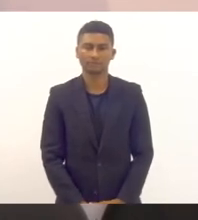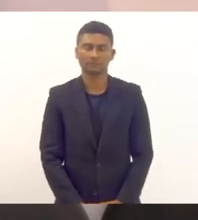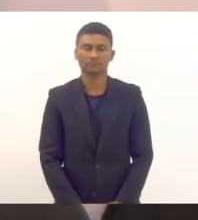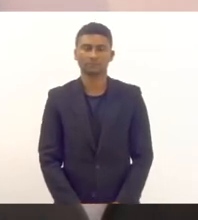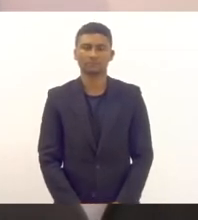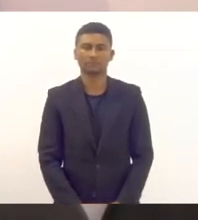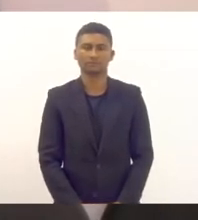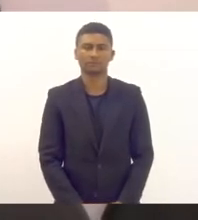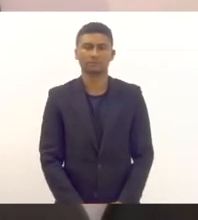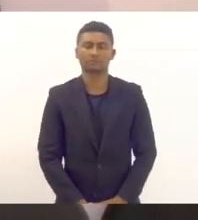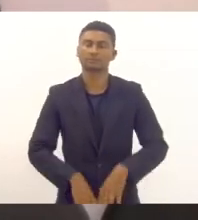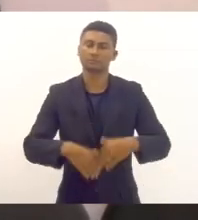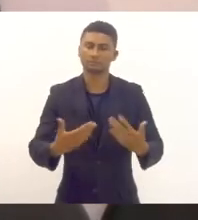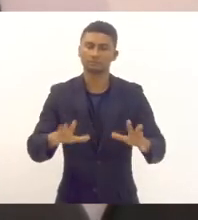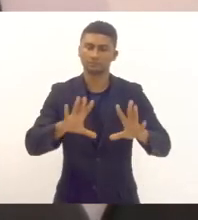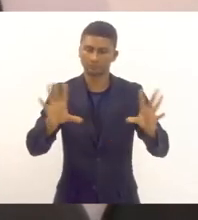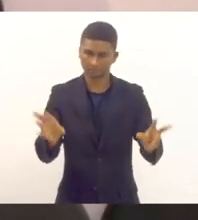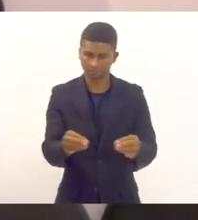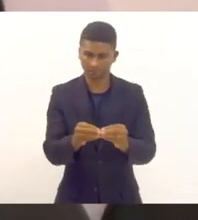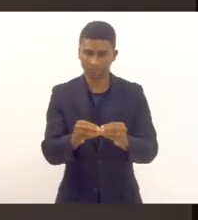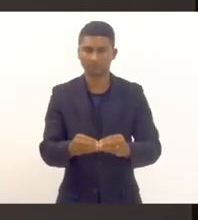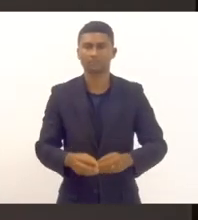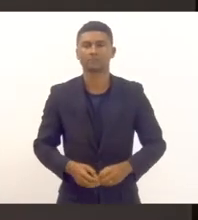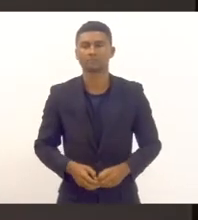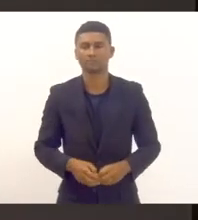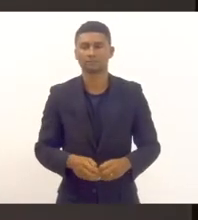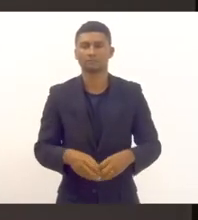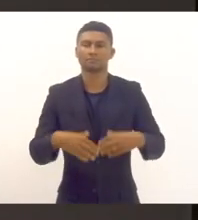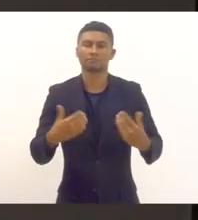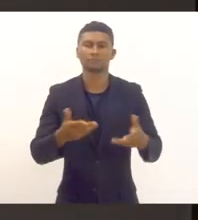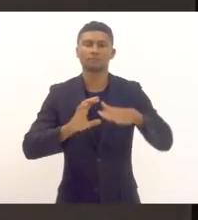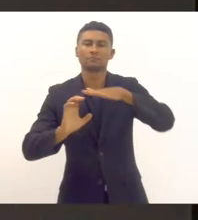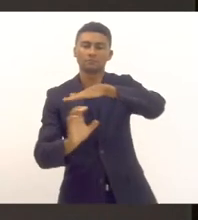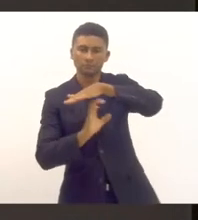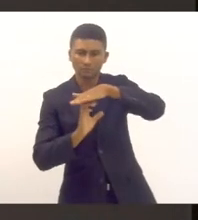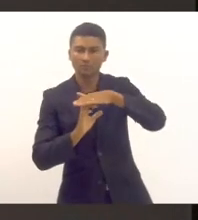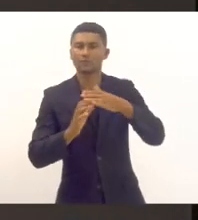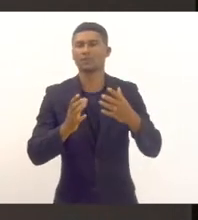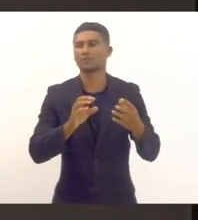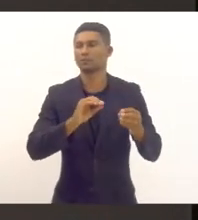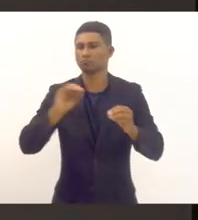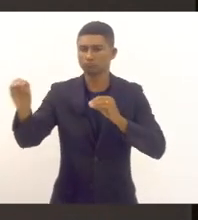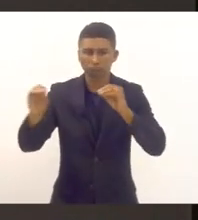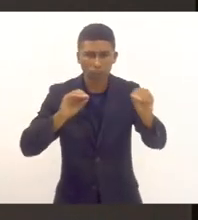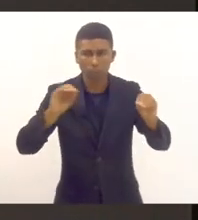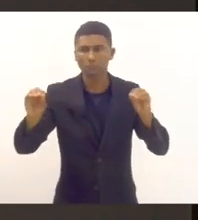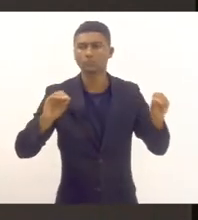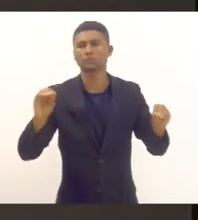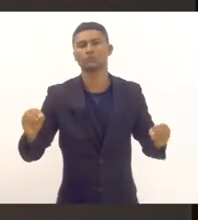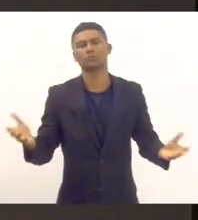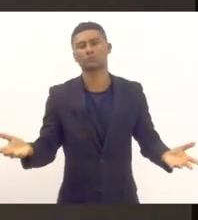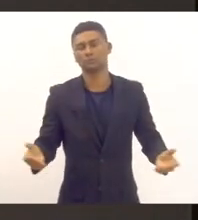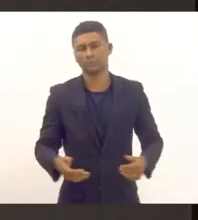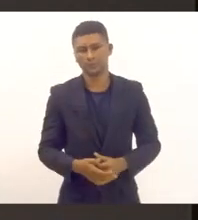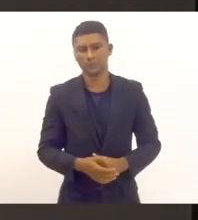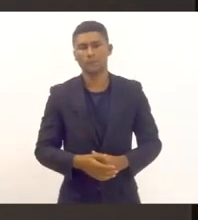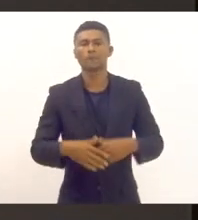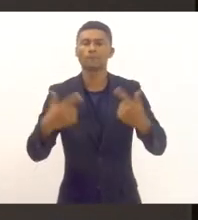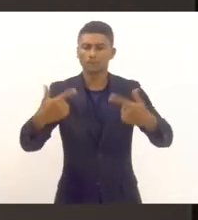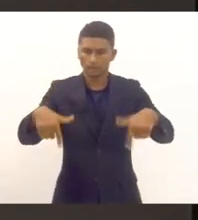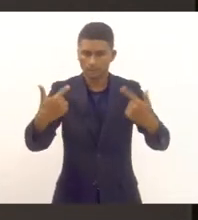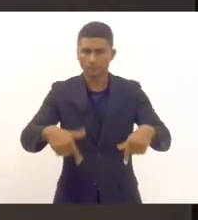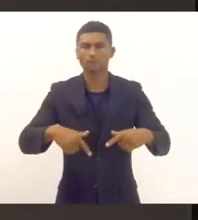E aí, para concluir, né? Evasão de empresa, tudo isso que eu acabei de falar. É desemprego.